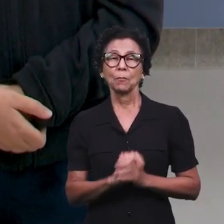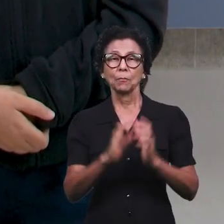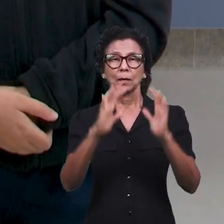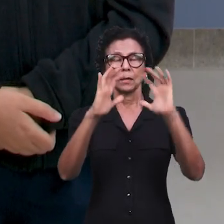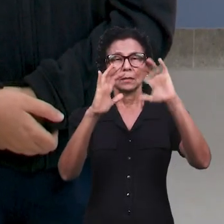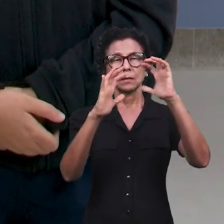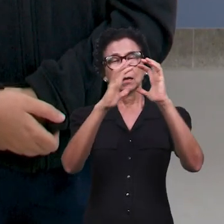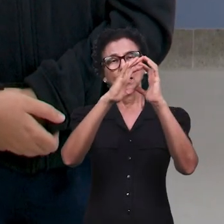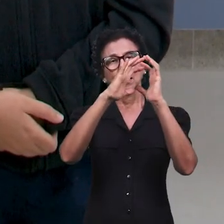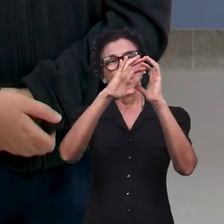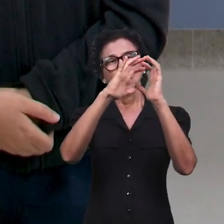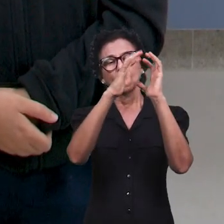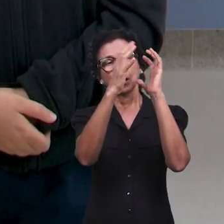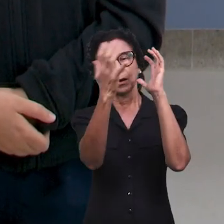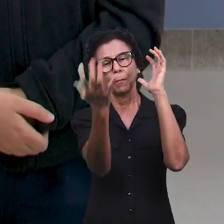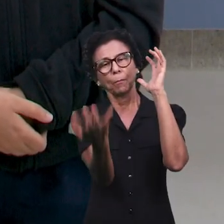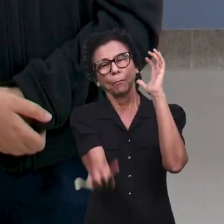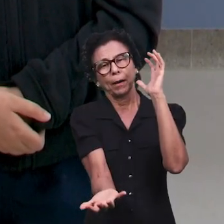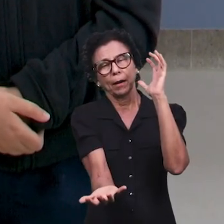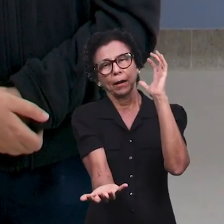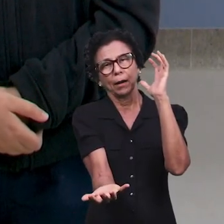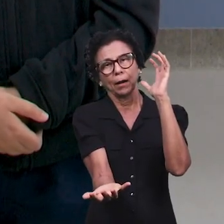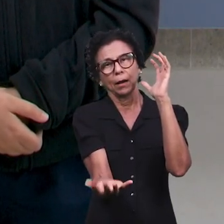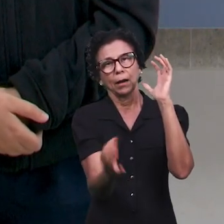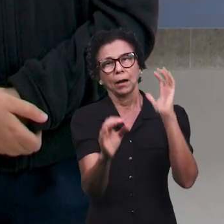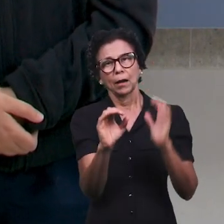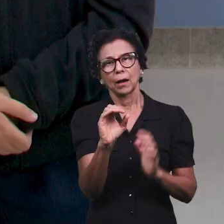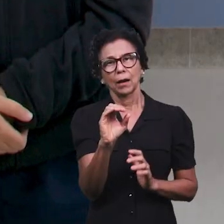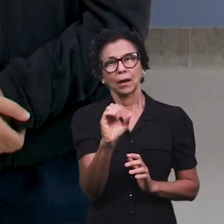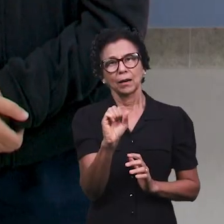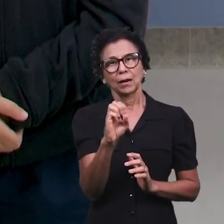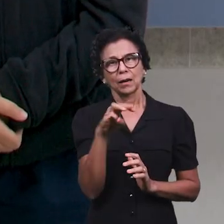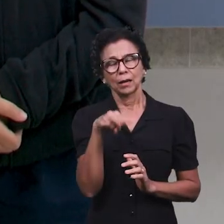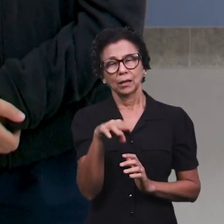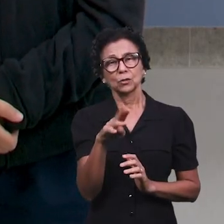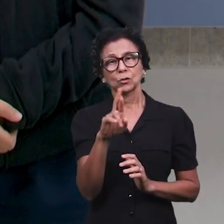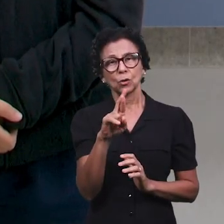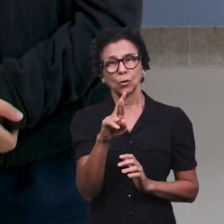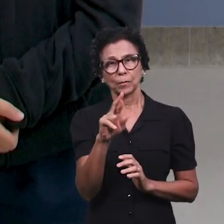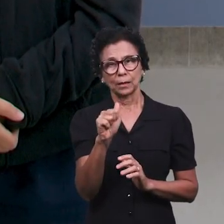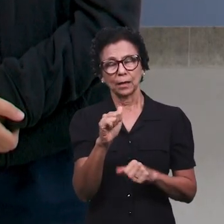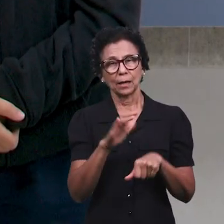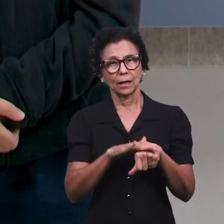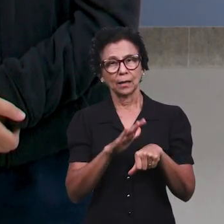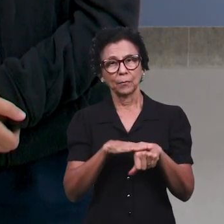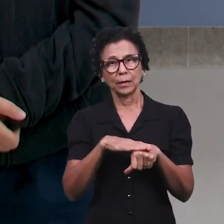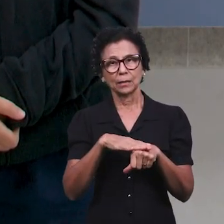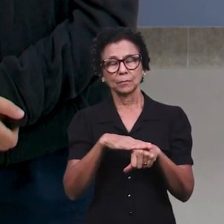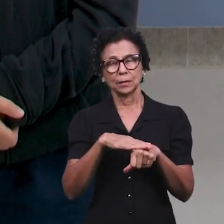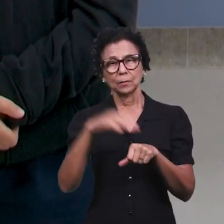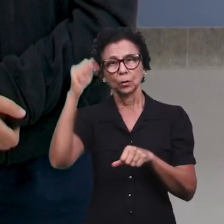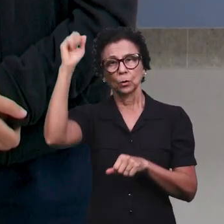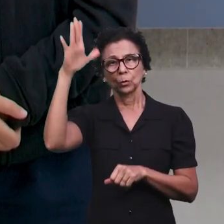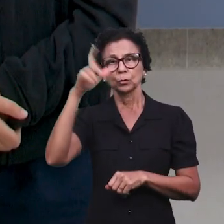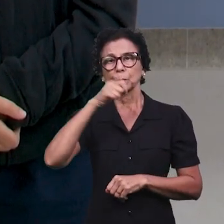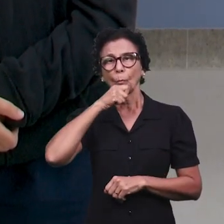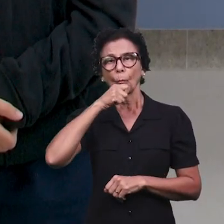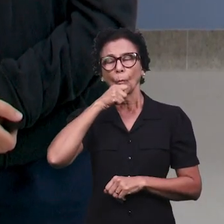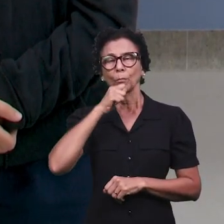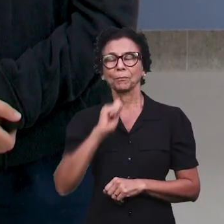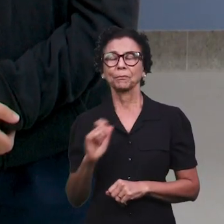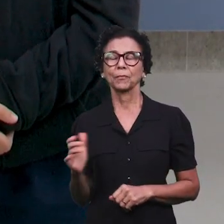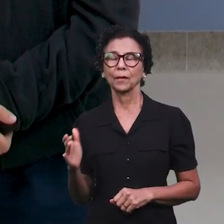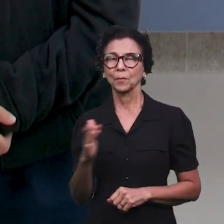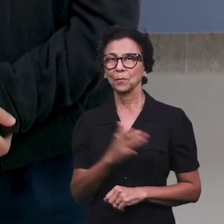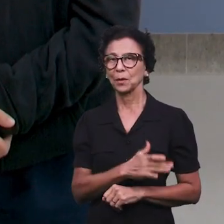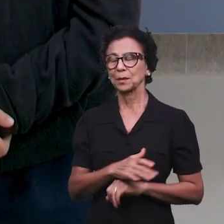uma sombra dela. Então nós vamos ver como é que isso funciona e vamos ver qual é a aplicação profética disso para a nossa vida. Vamos lá, Pedro, para o nosso